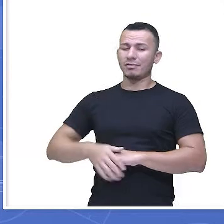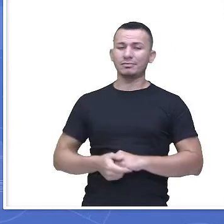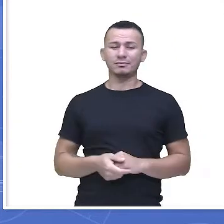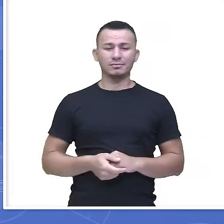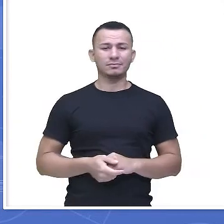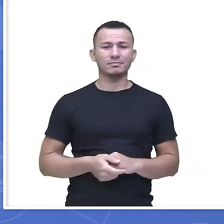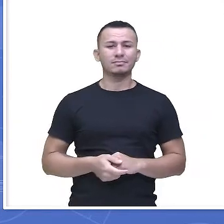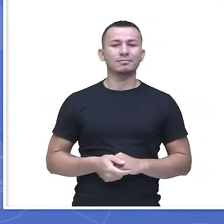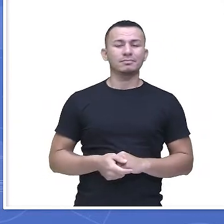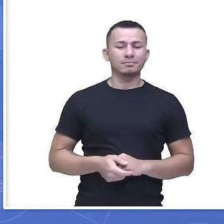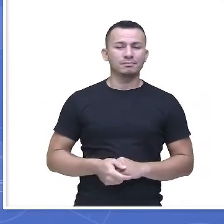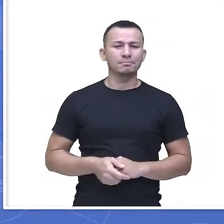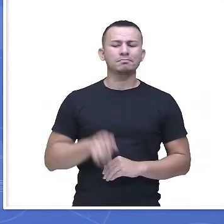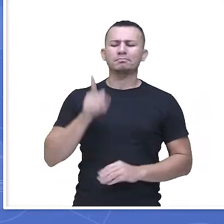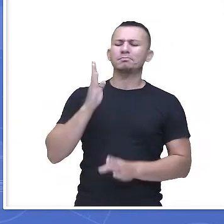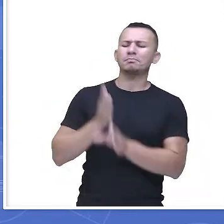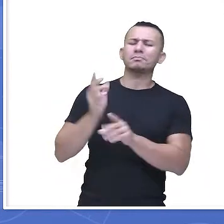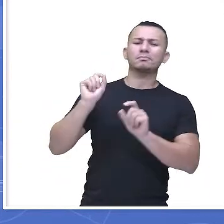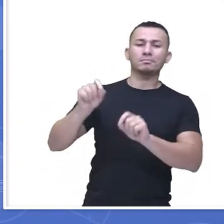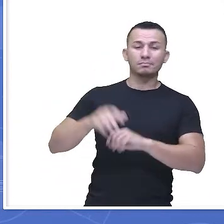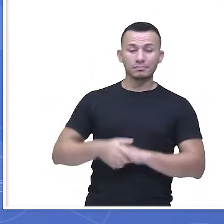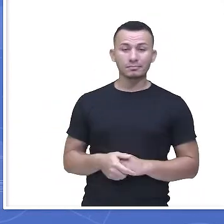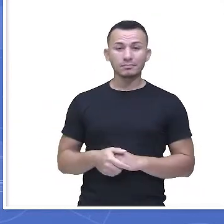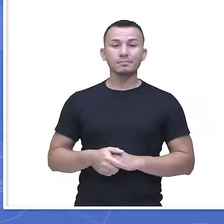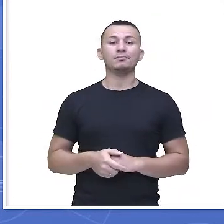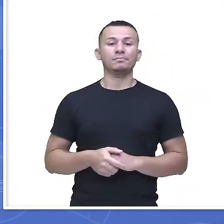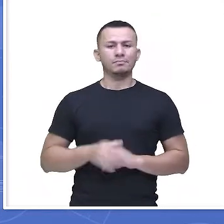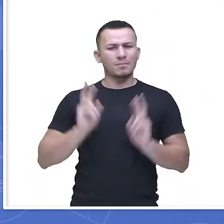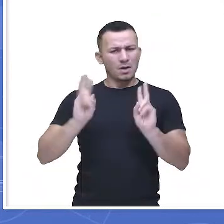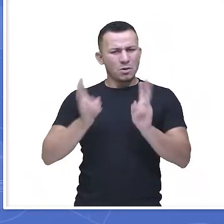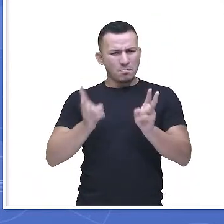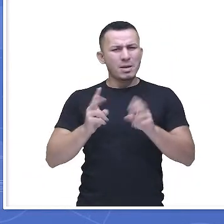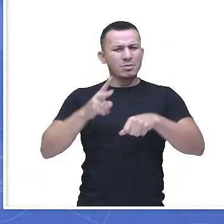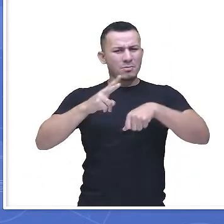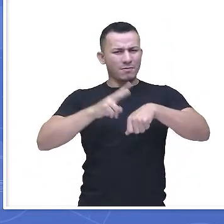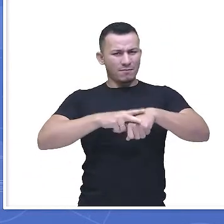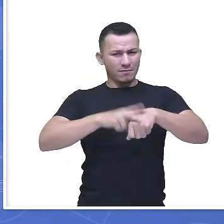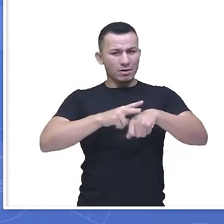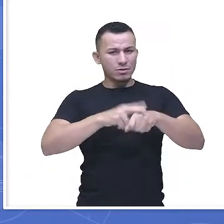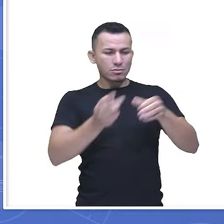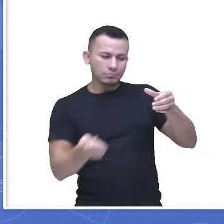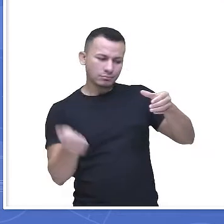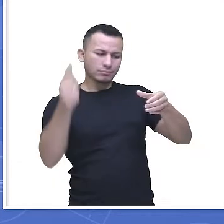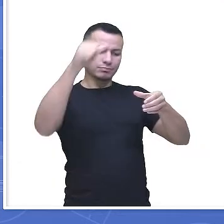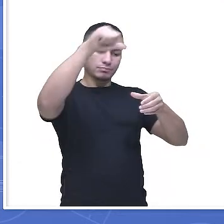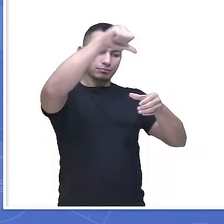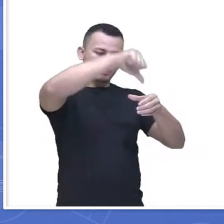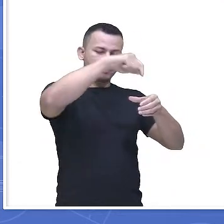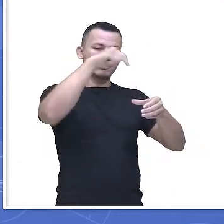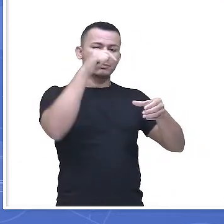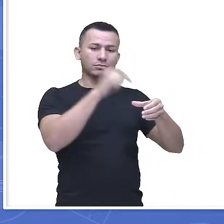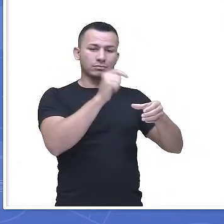o experimento de Needham. Ele pegou frascos de vidro, colocou